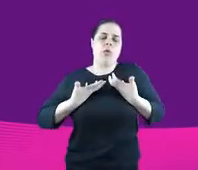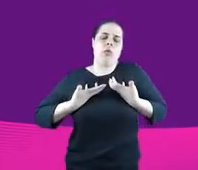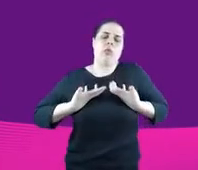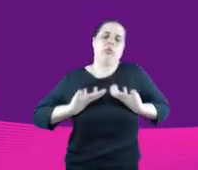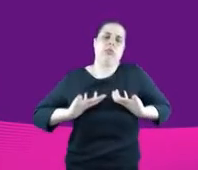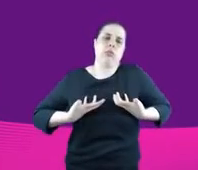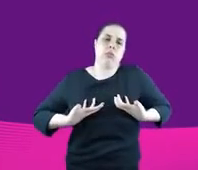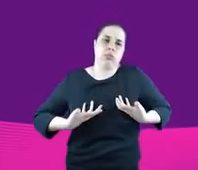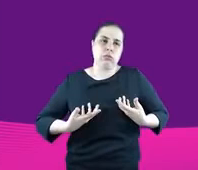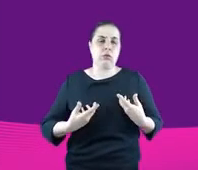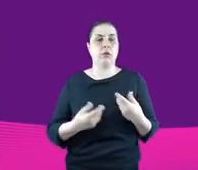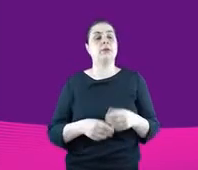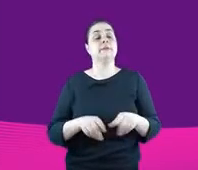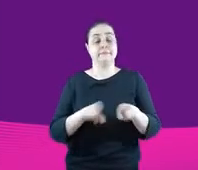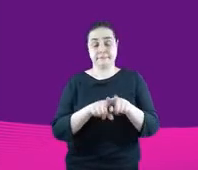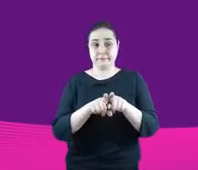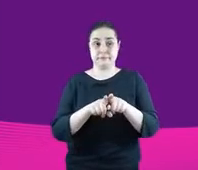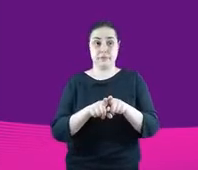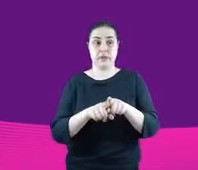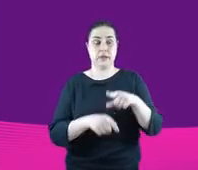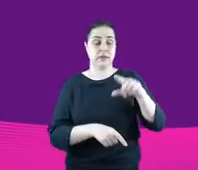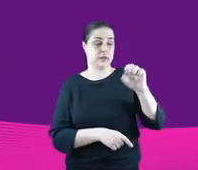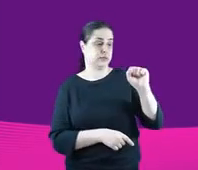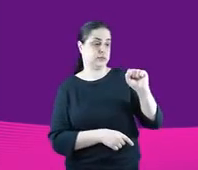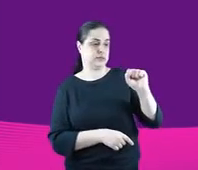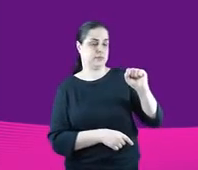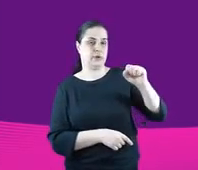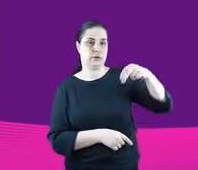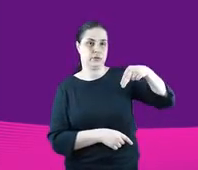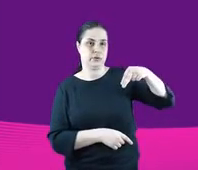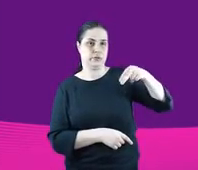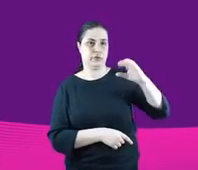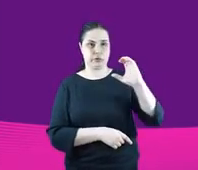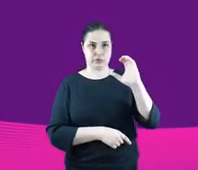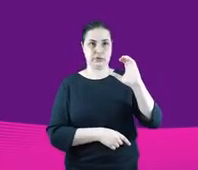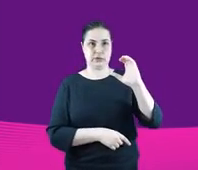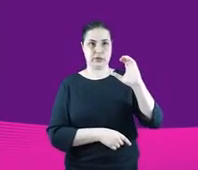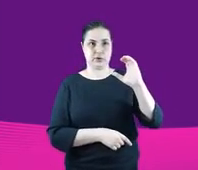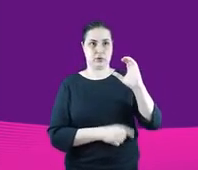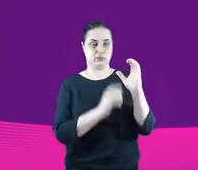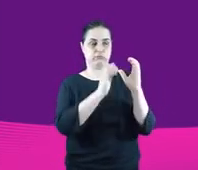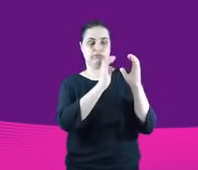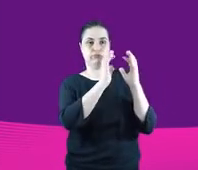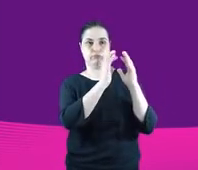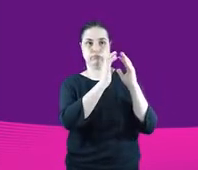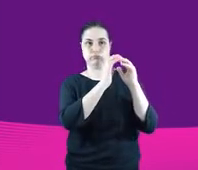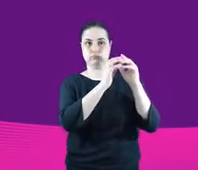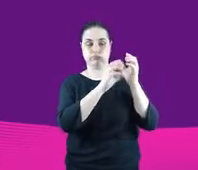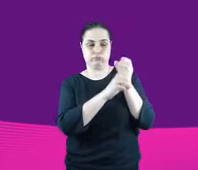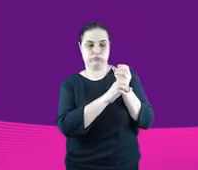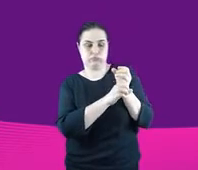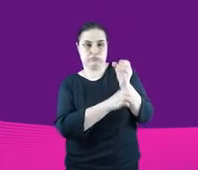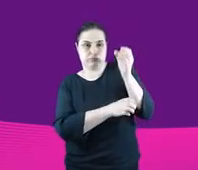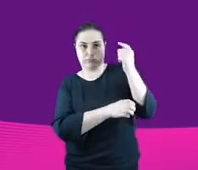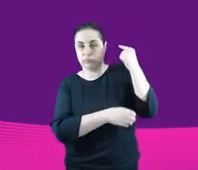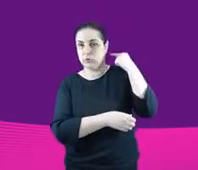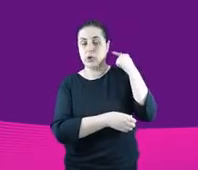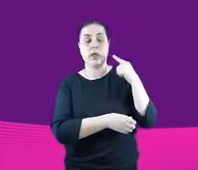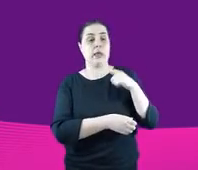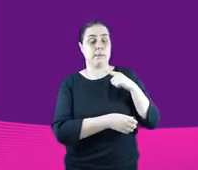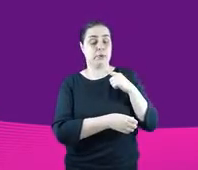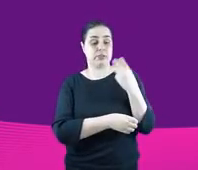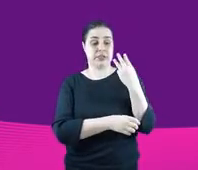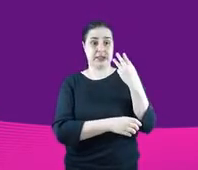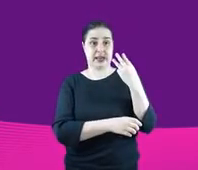sistema nervoso central, principalmente quando a gente está diante de uma neoplasia triplo negativa e HER2